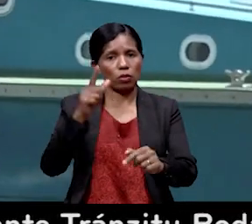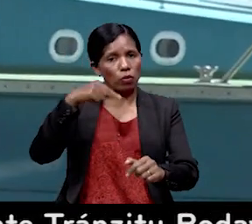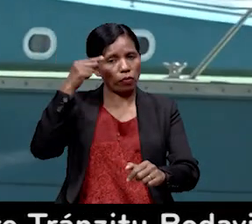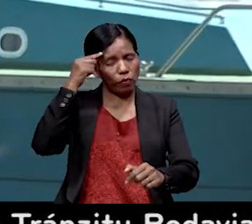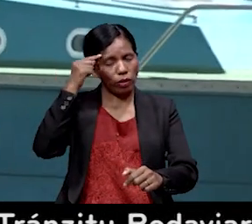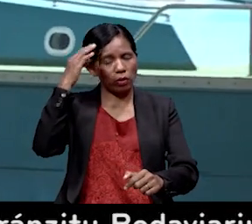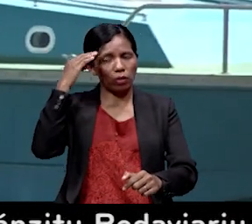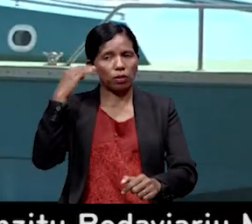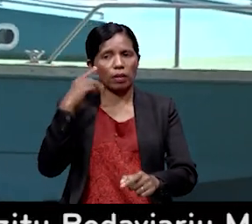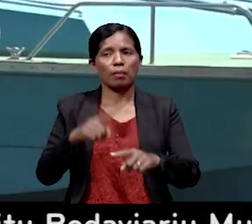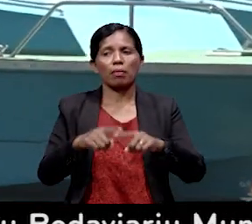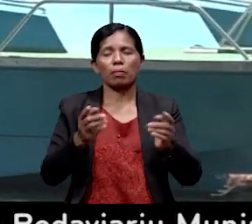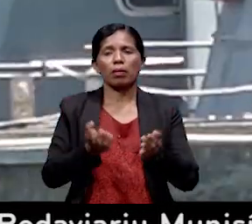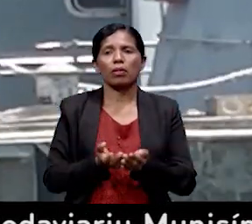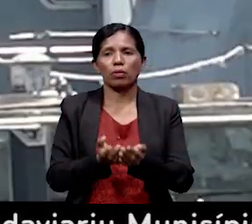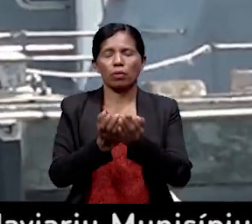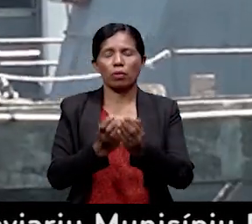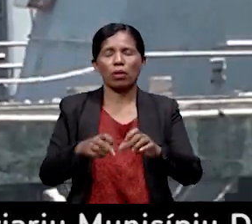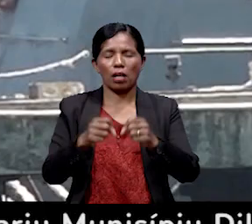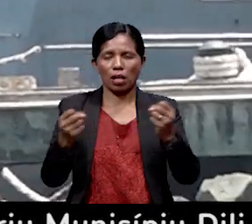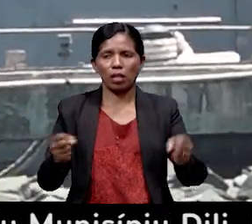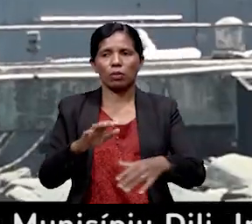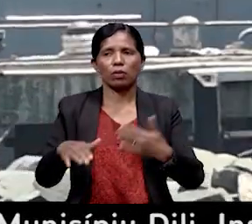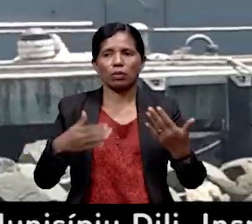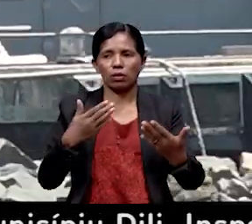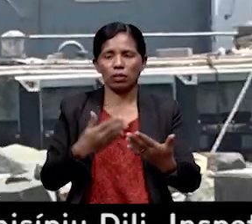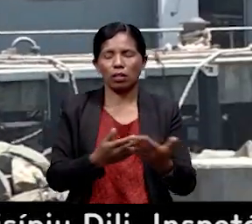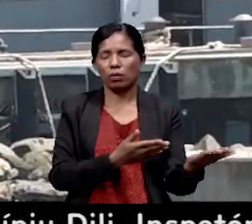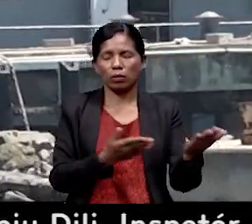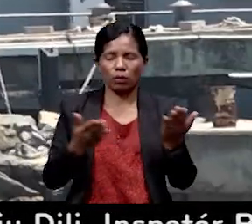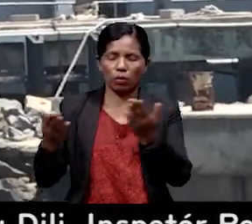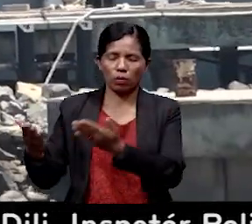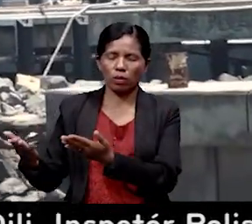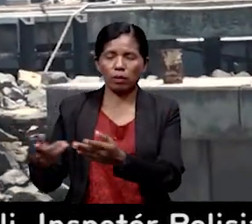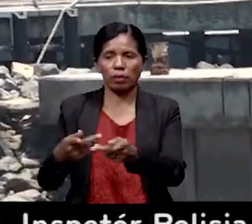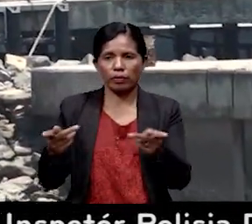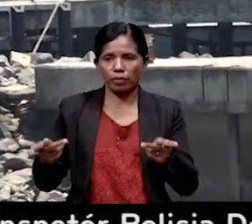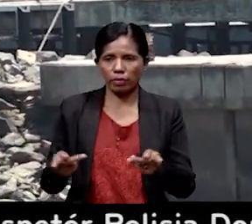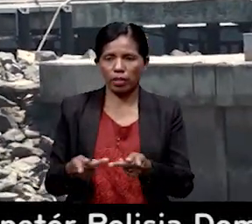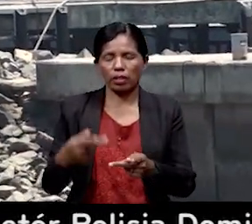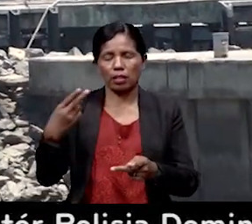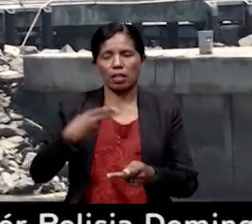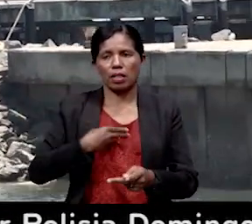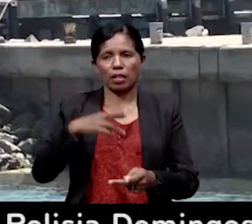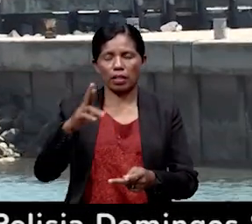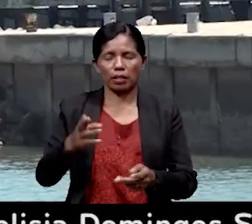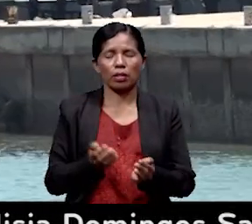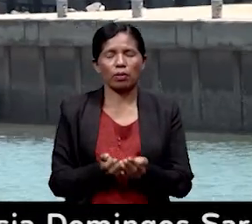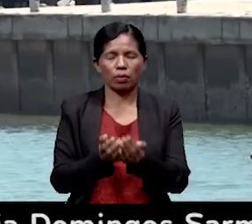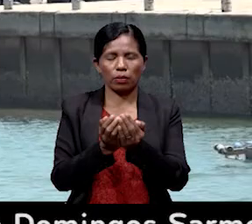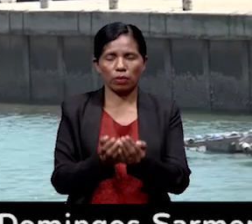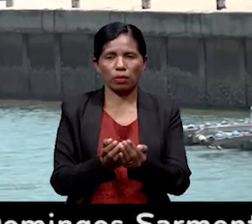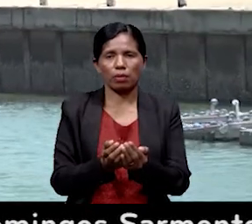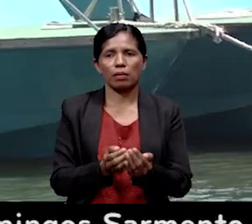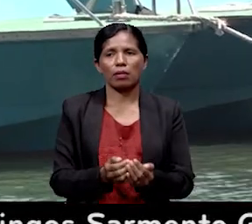Mai bero ahi Albatros Class, avaria total no hasayona iha raimaran iha componente naval hera. Enquanto ro ahi Samsuri